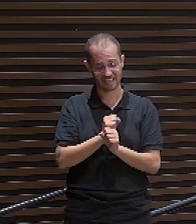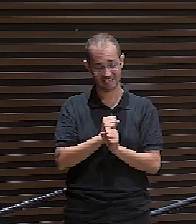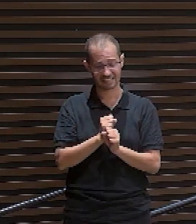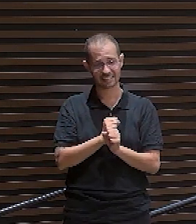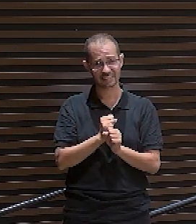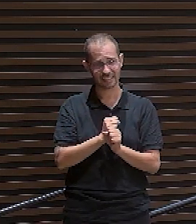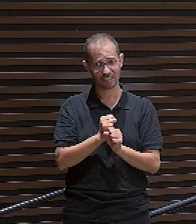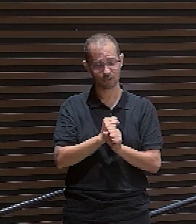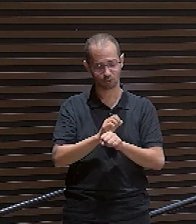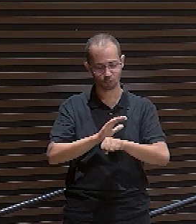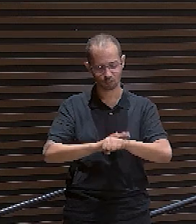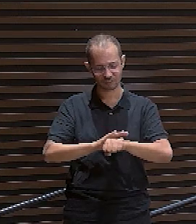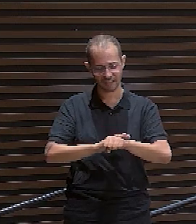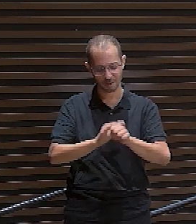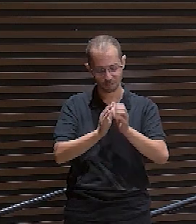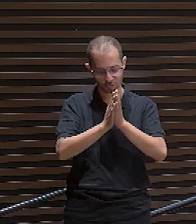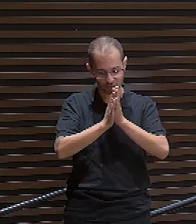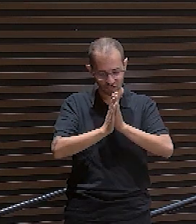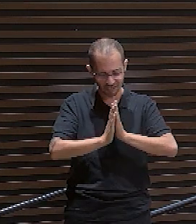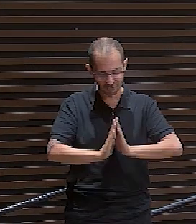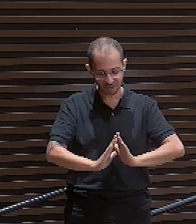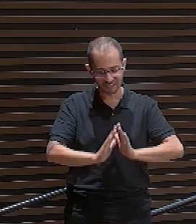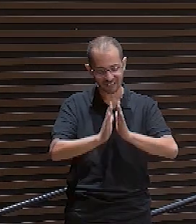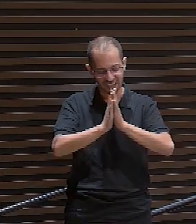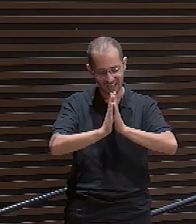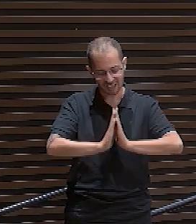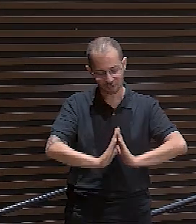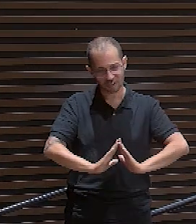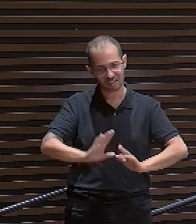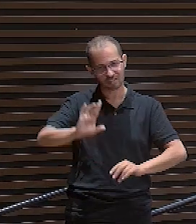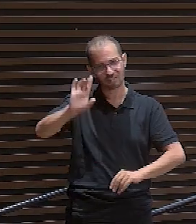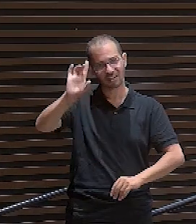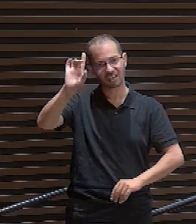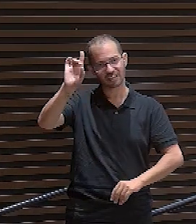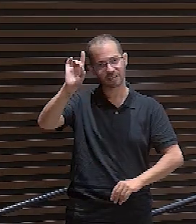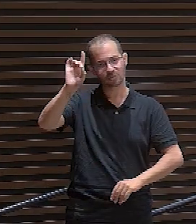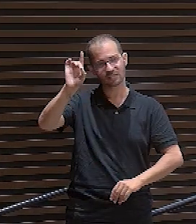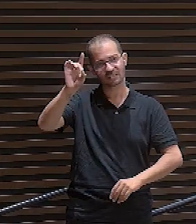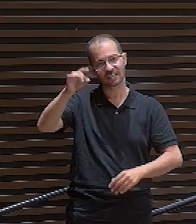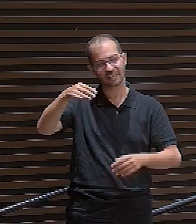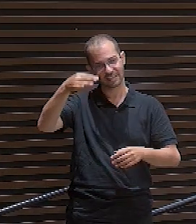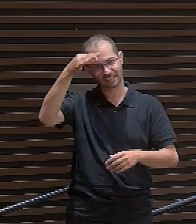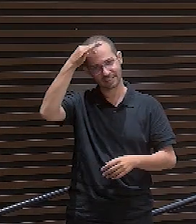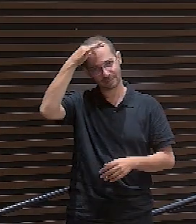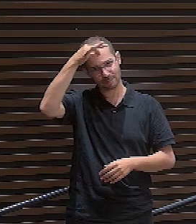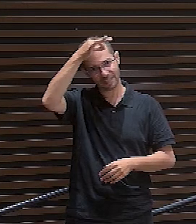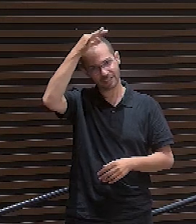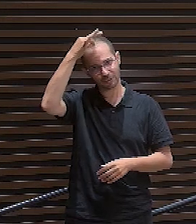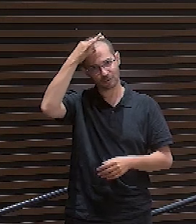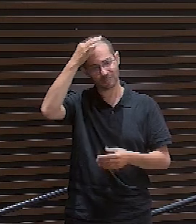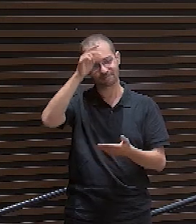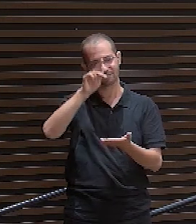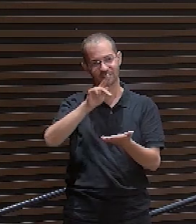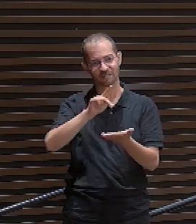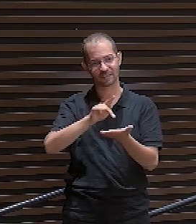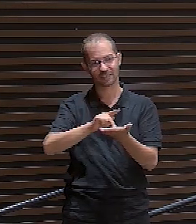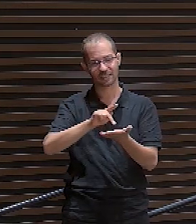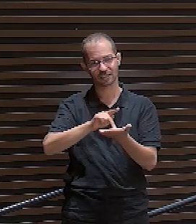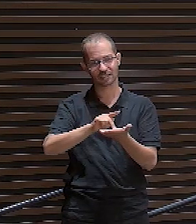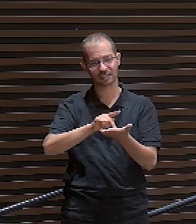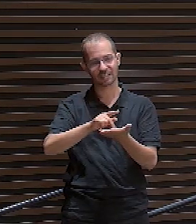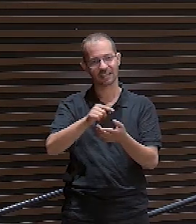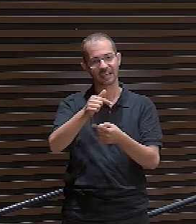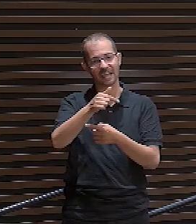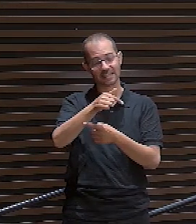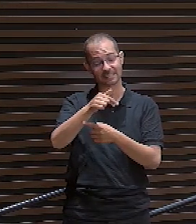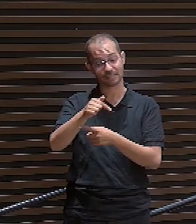um tempo de adoração, adorando a Deus em espírito e em verdade. Essa semana, se o